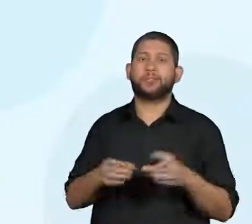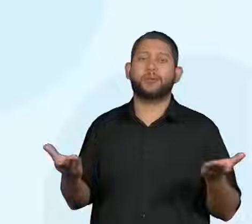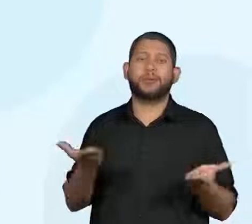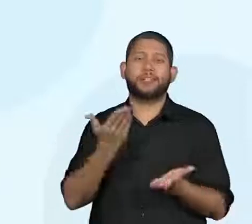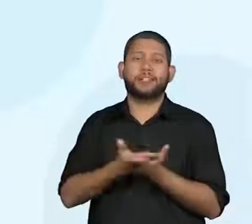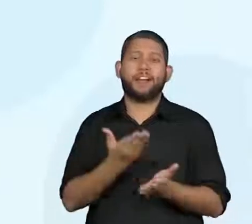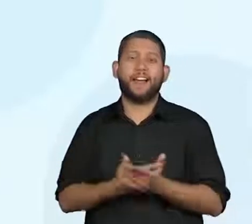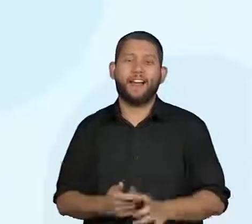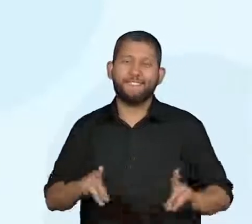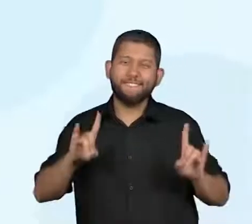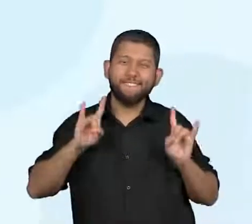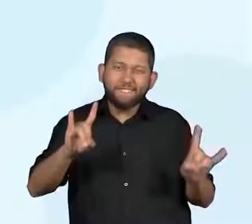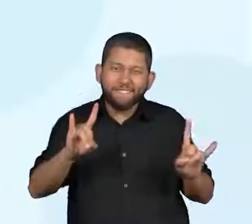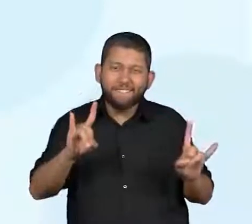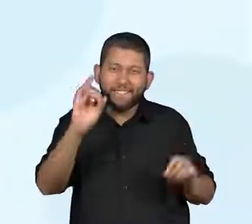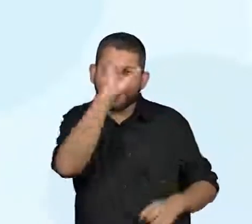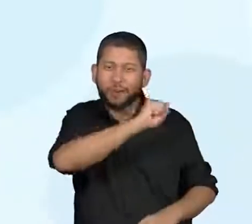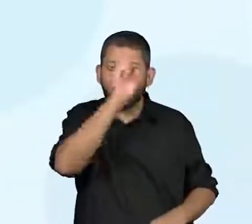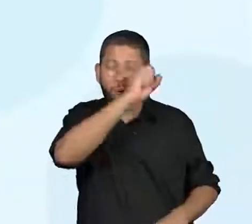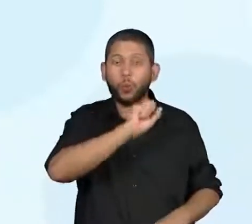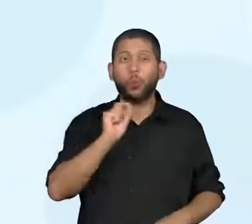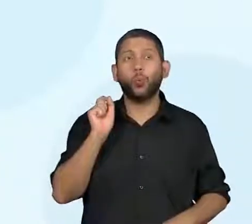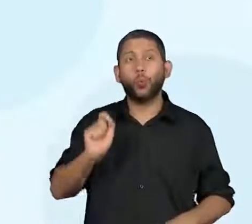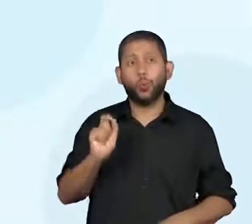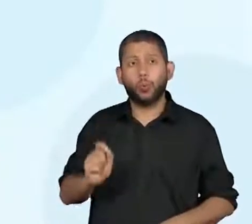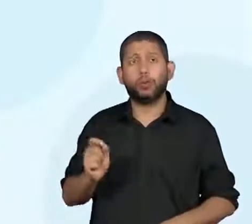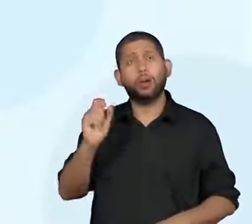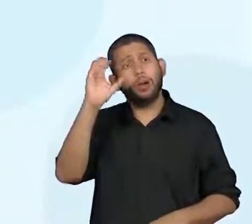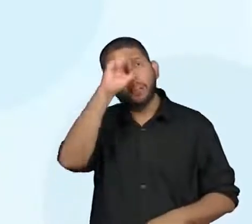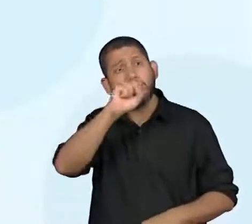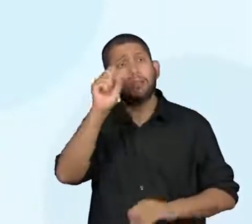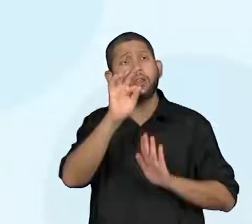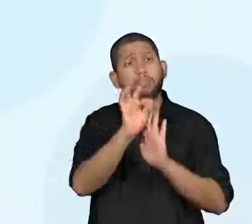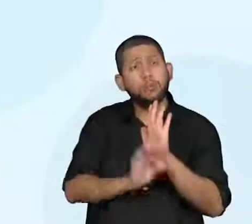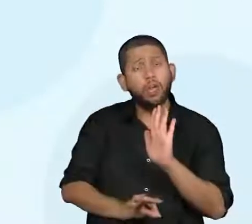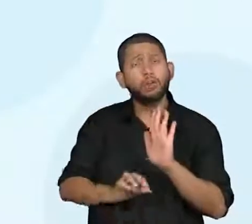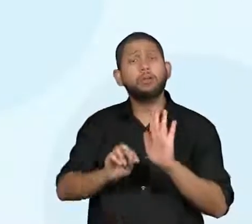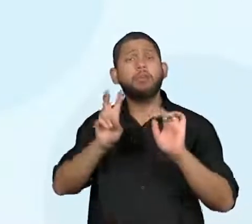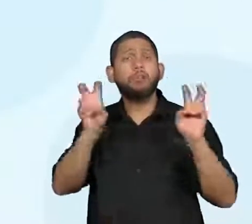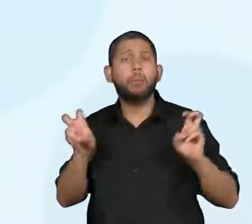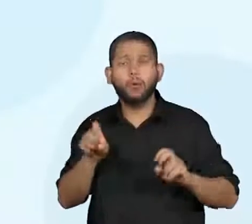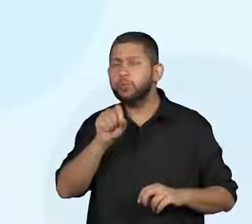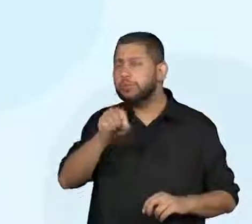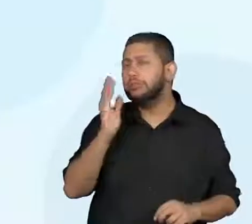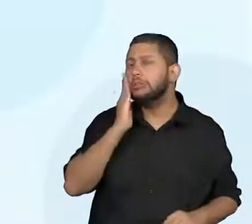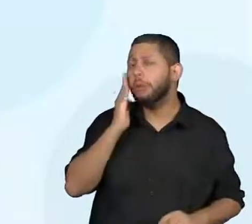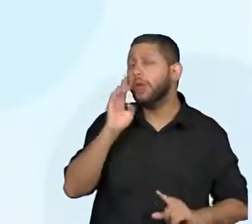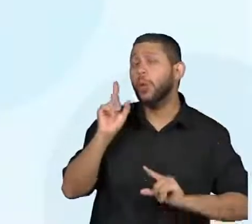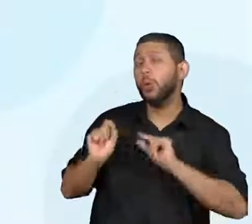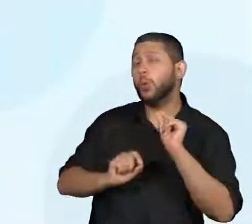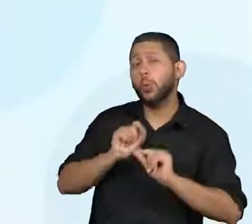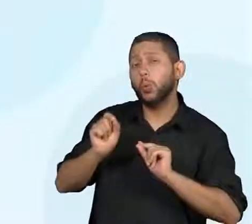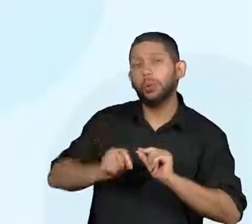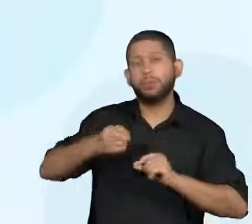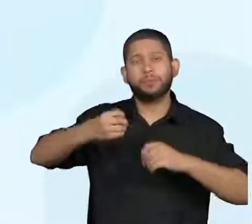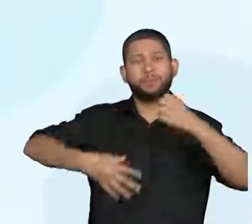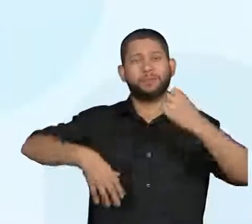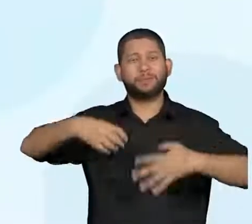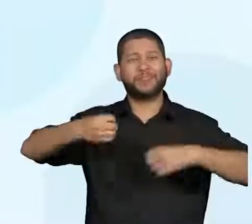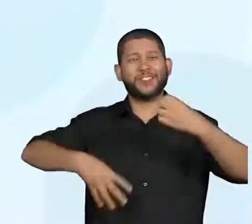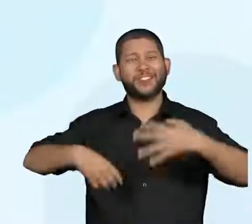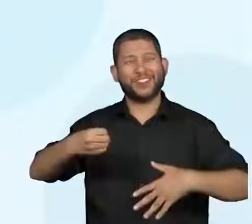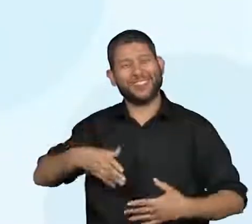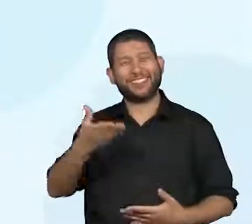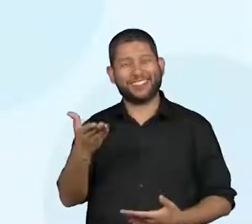que aprendemos na aula de hoje? Conhecemos, lemos e estudamos um texto no formato Você